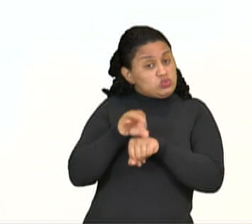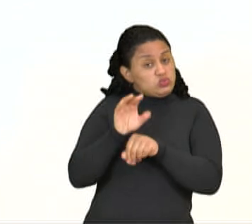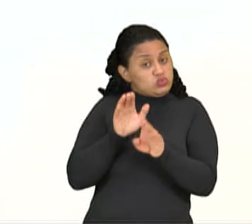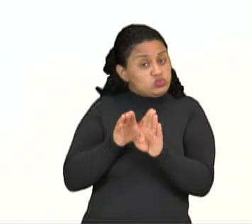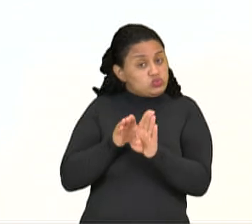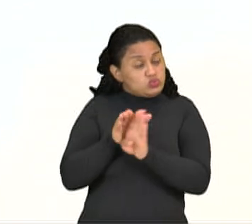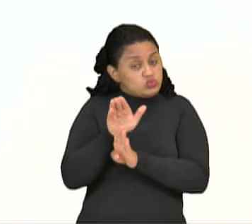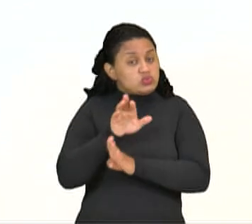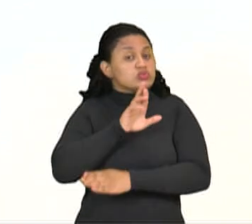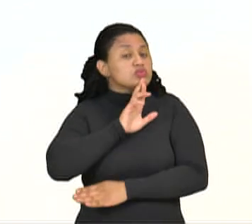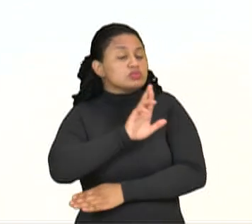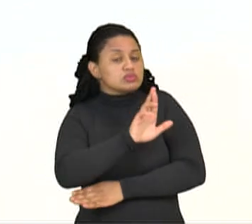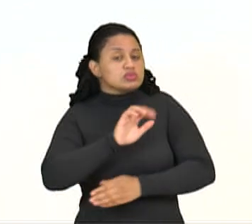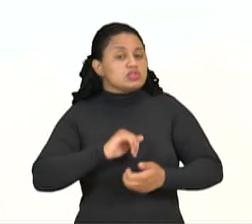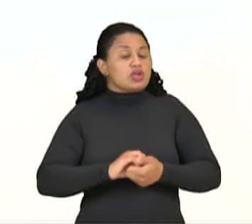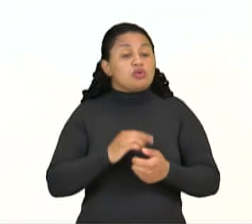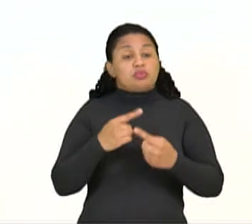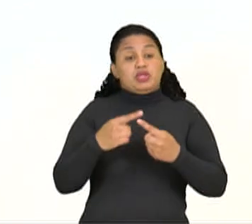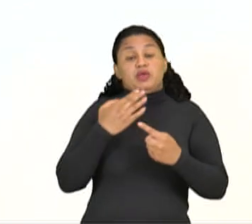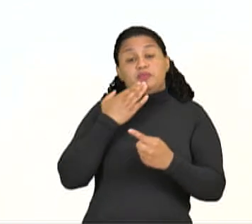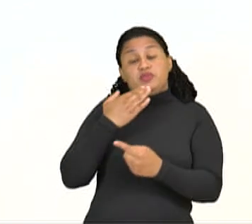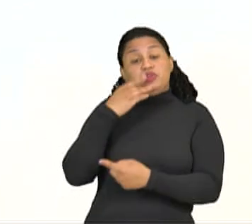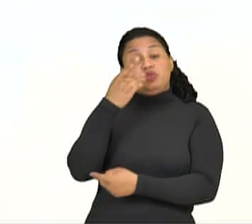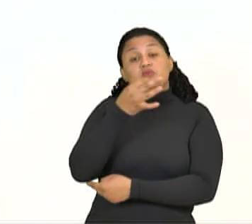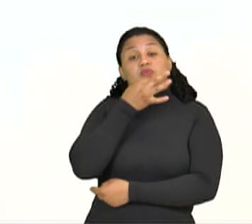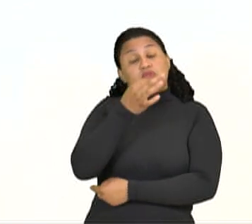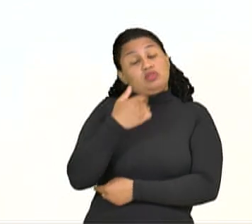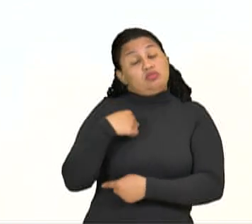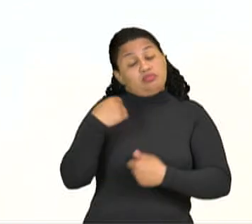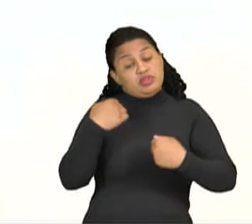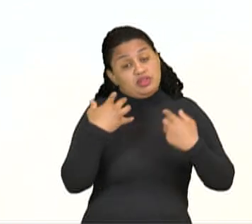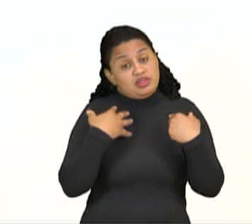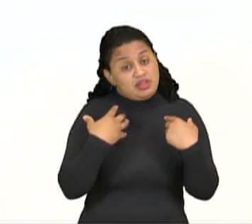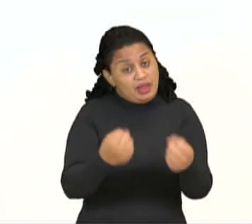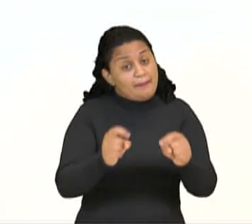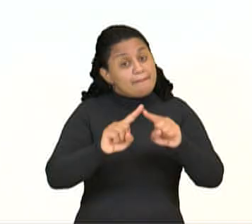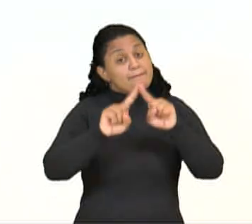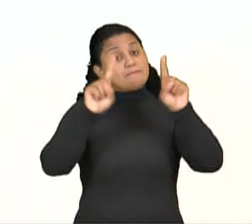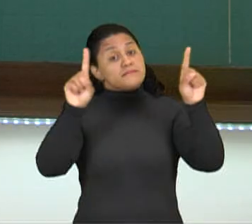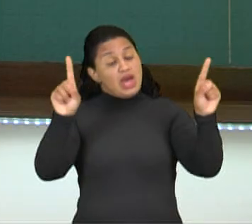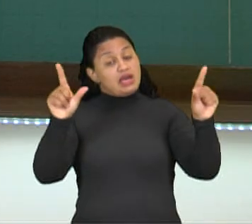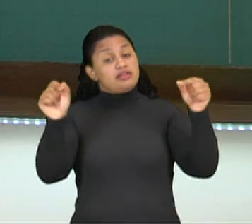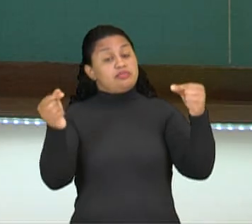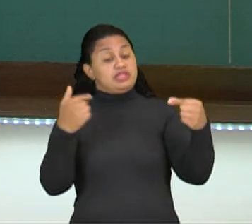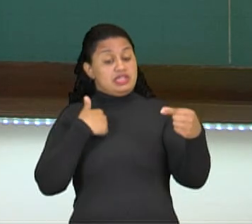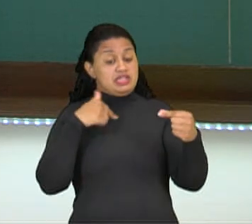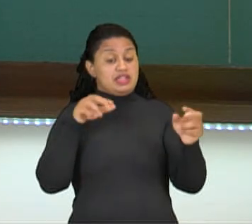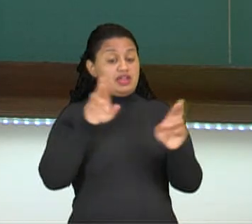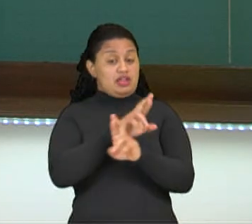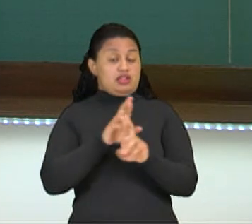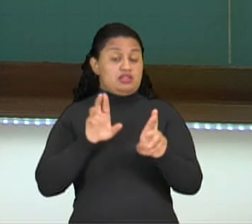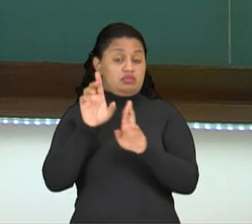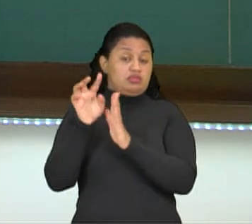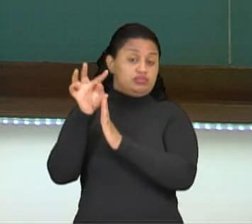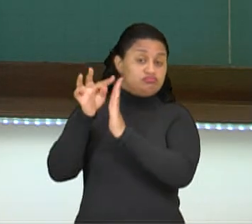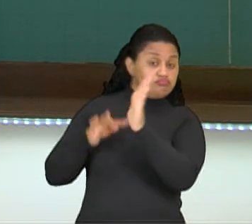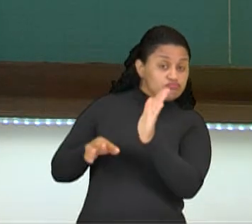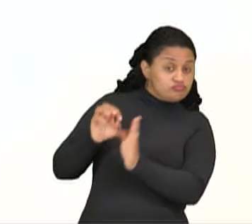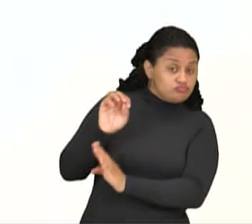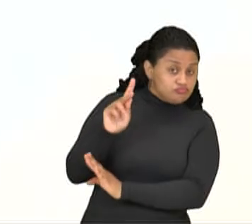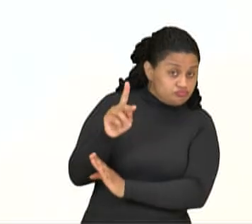tá? Porque como eu pedi a tua opinião, eu tenho que aceitar. Mas, como falei, tem que fazer relação com o texto, tá